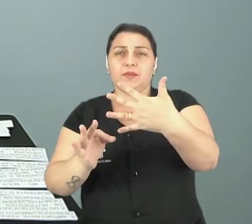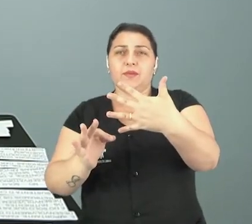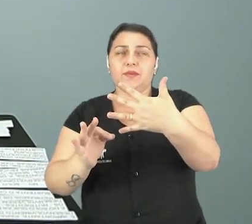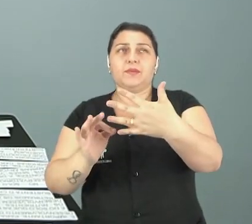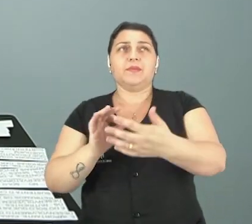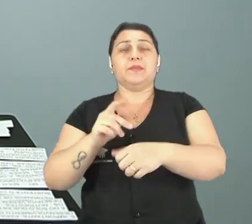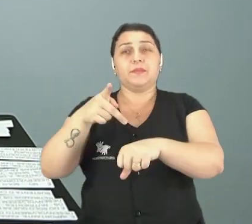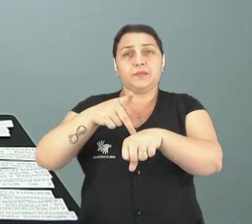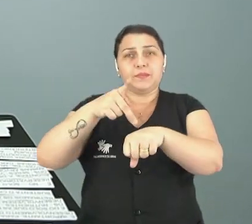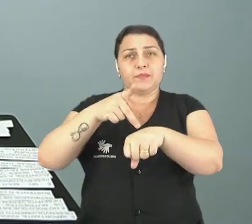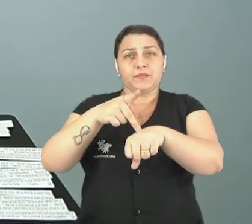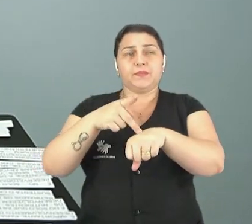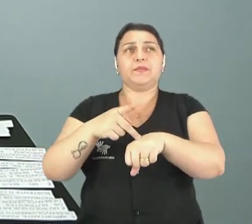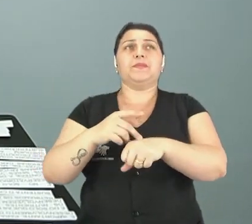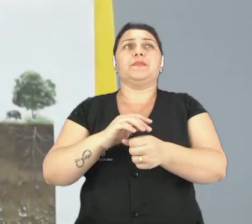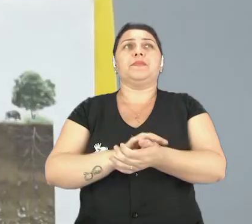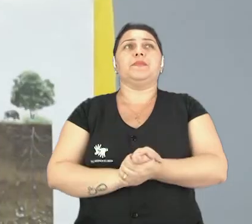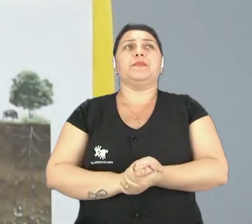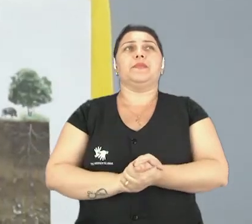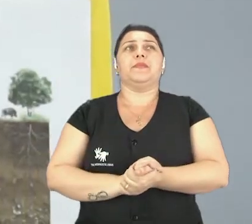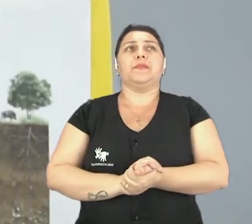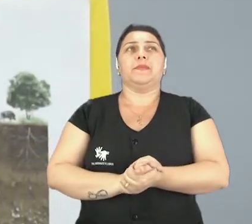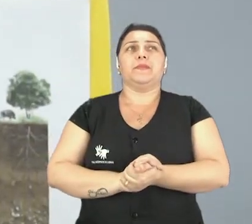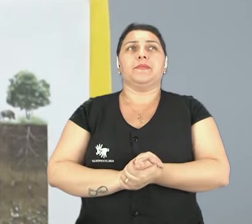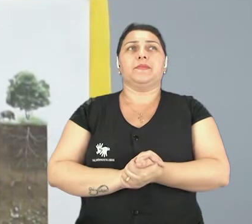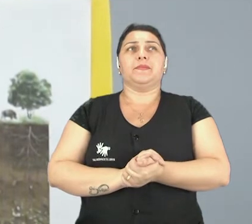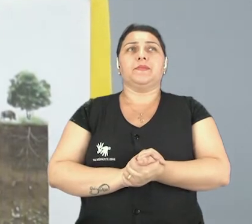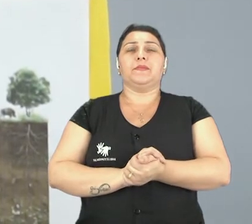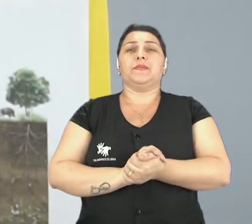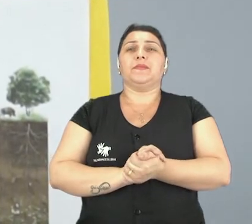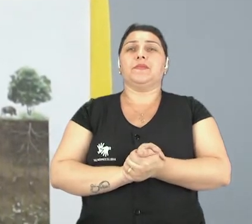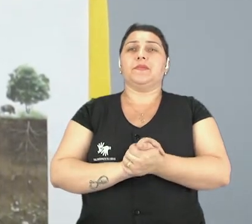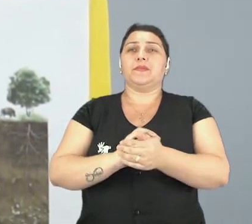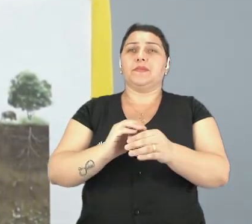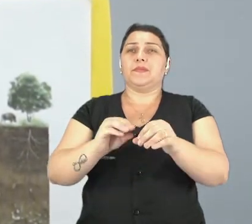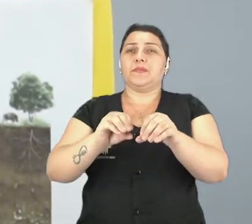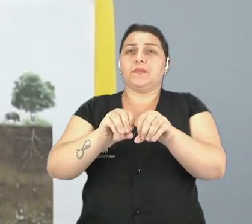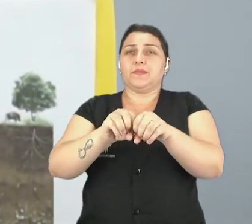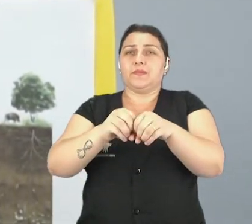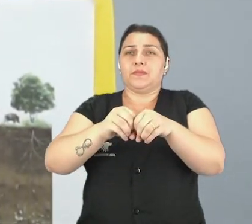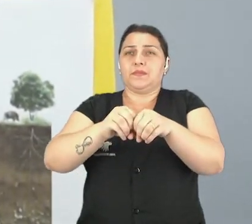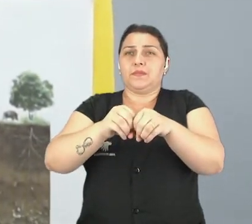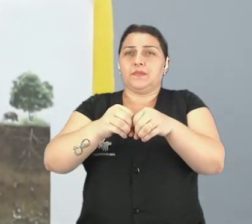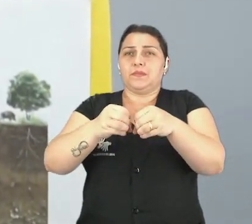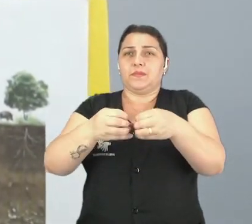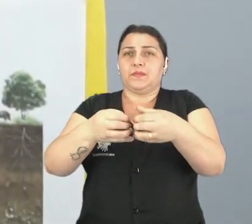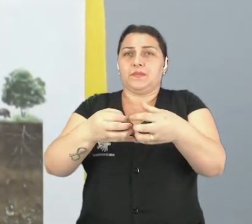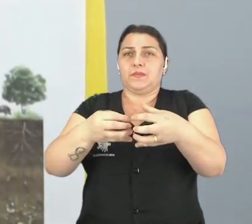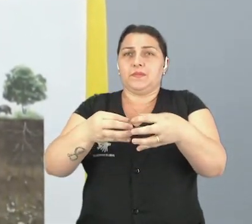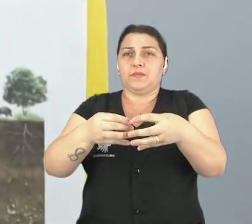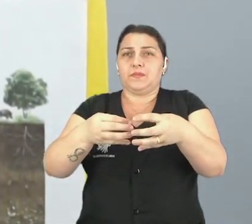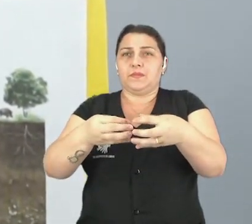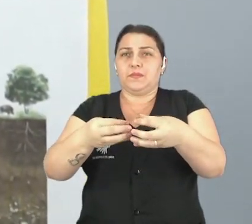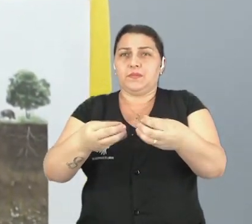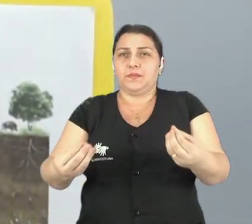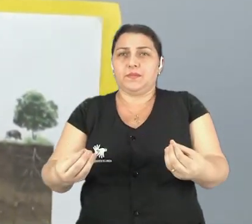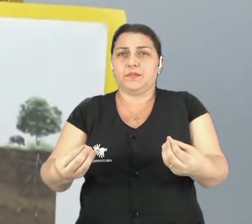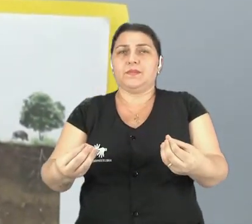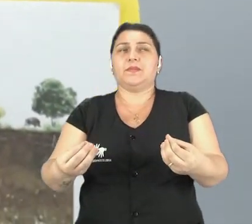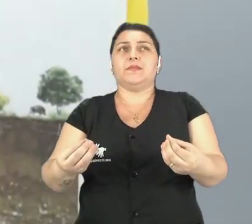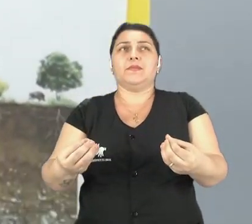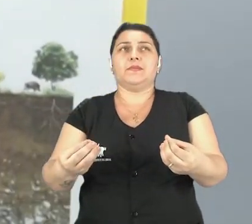impurezas aqui para essa rocha. Então, ela vai cada vez mais se partindo, se fragmentando. Ela vai se